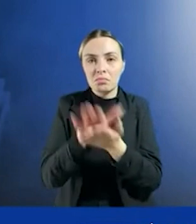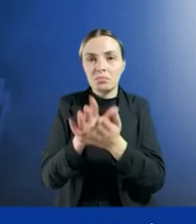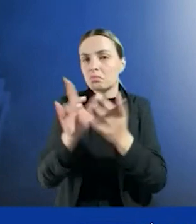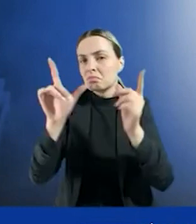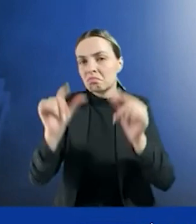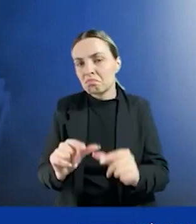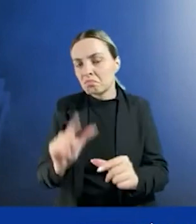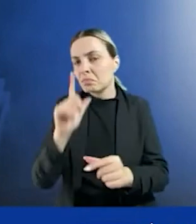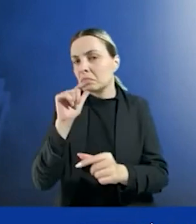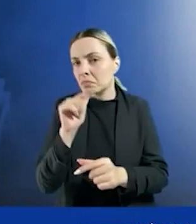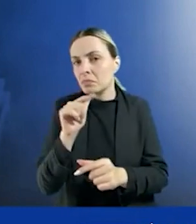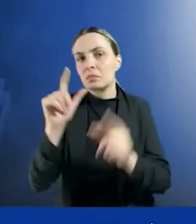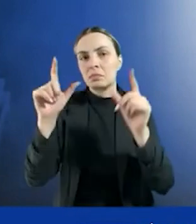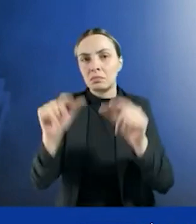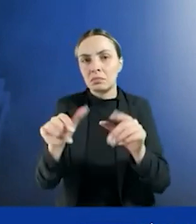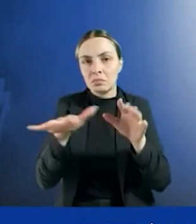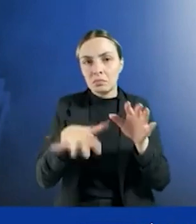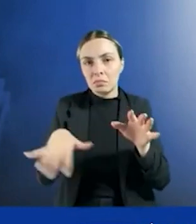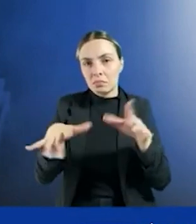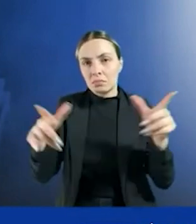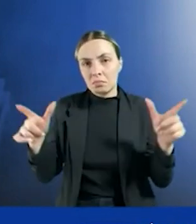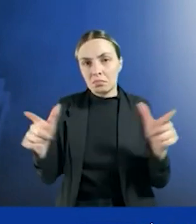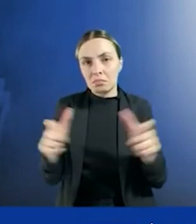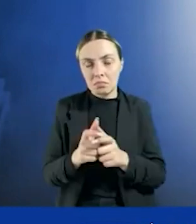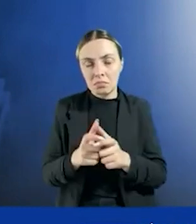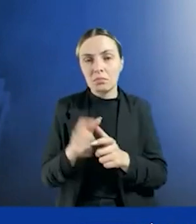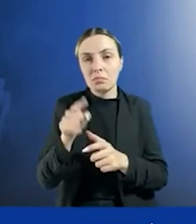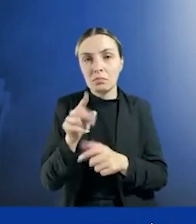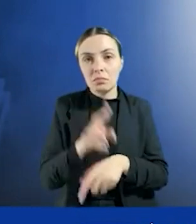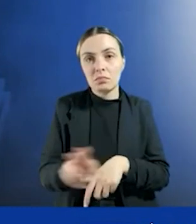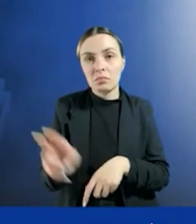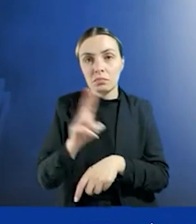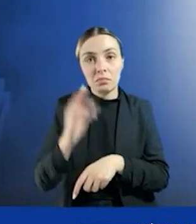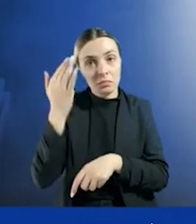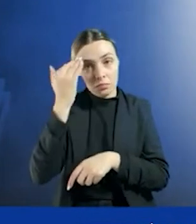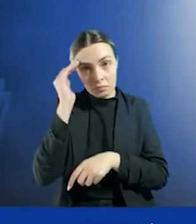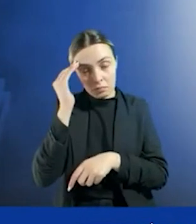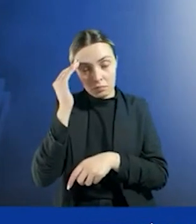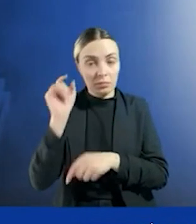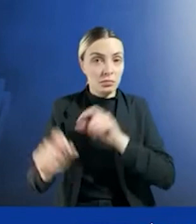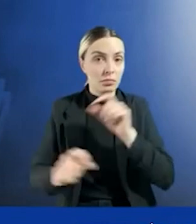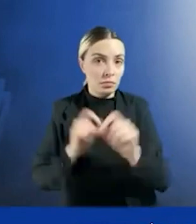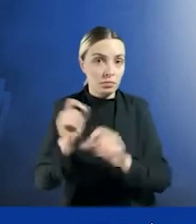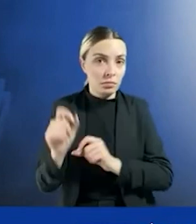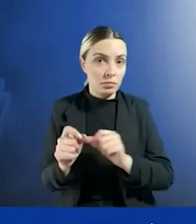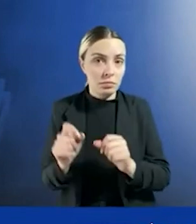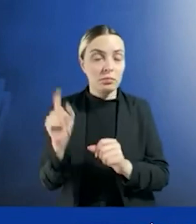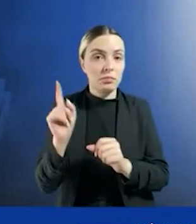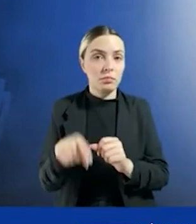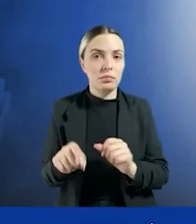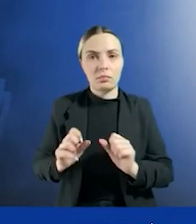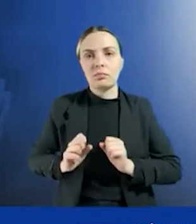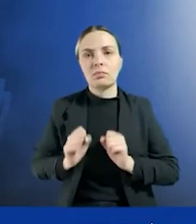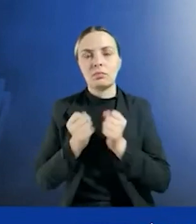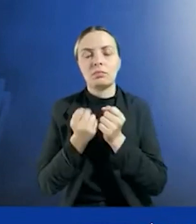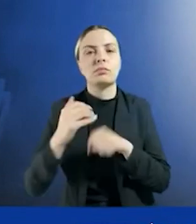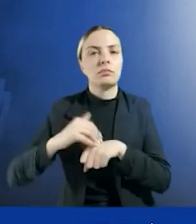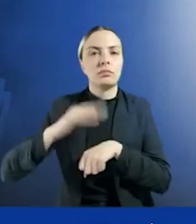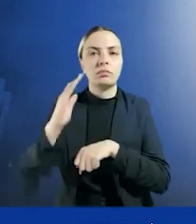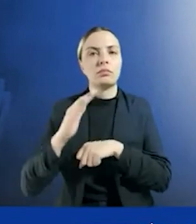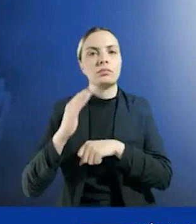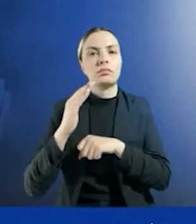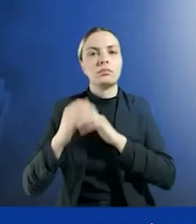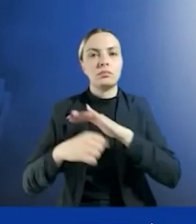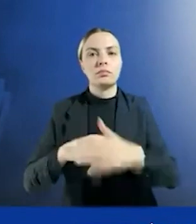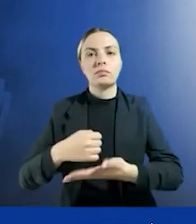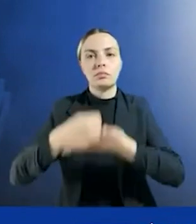menos área. E é isso, doutor Lau, que nós entendemos como a nossa intensificação sustentável brasileira, do